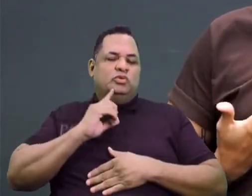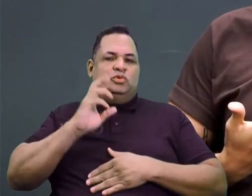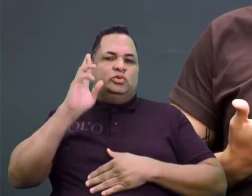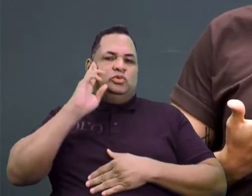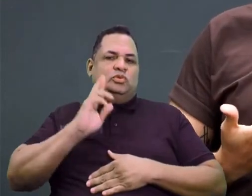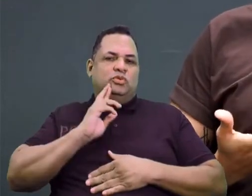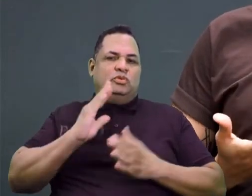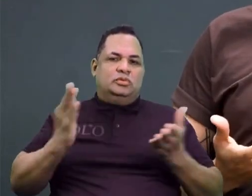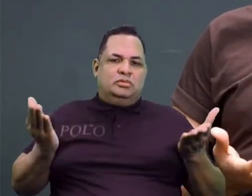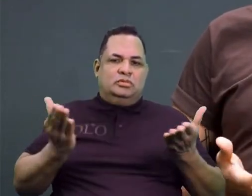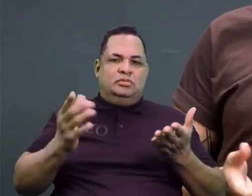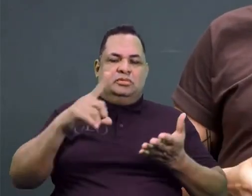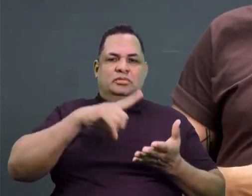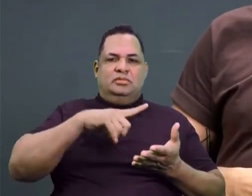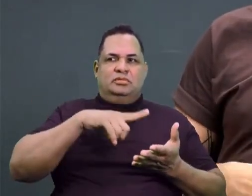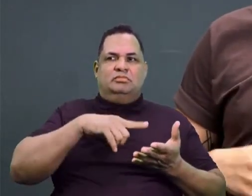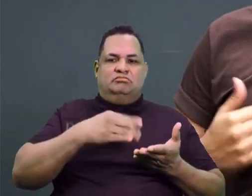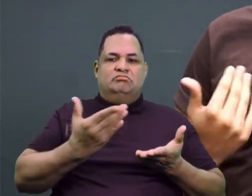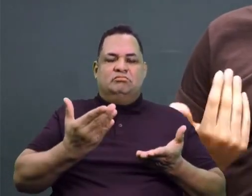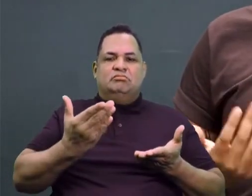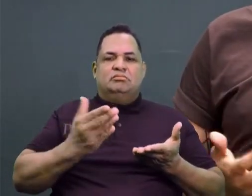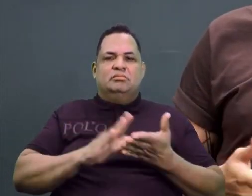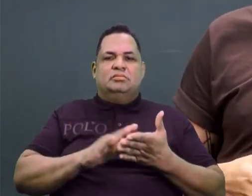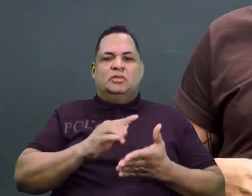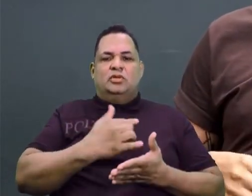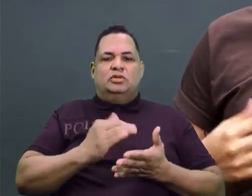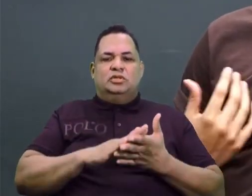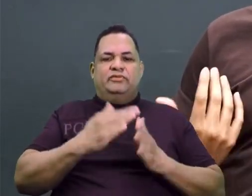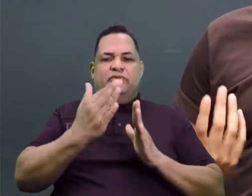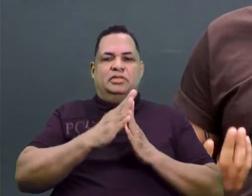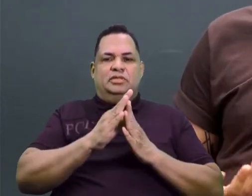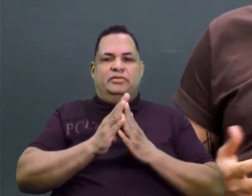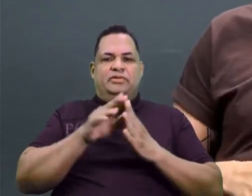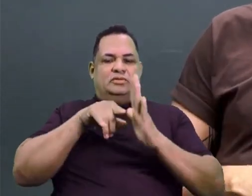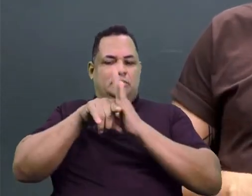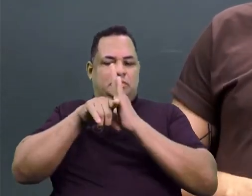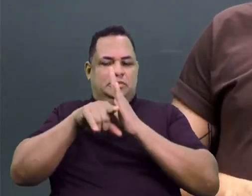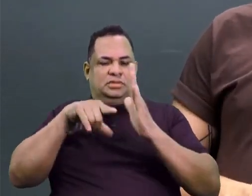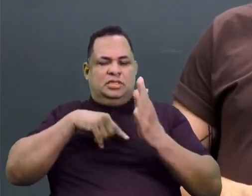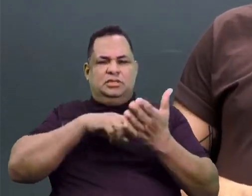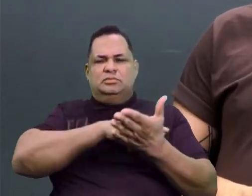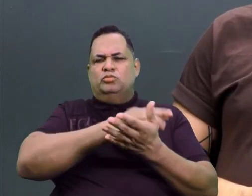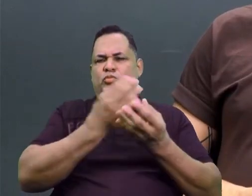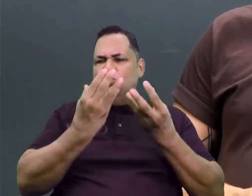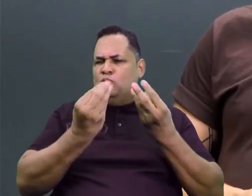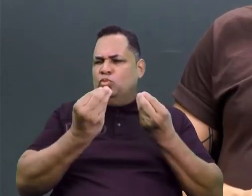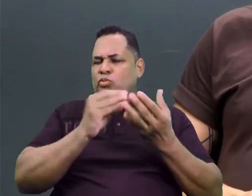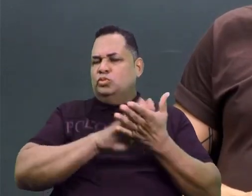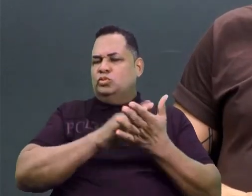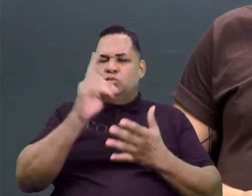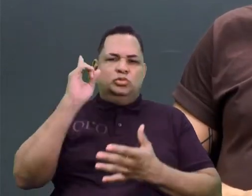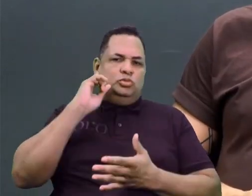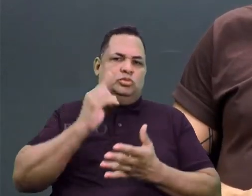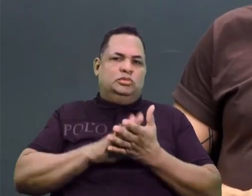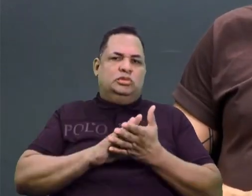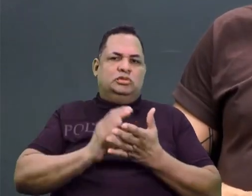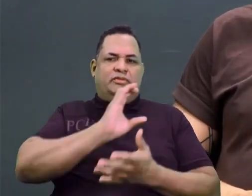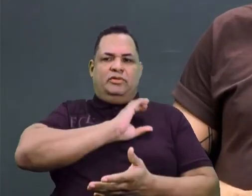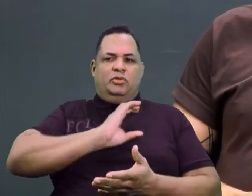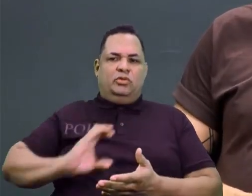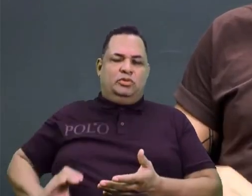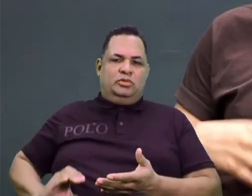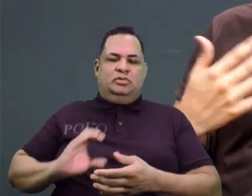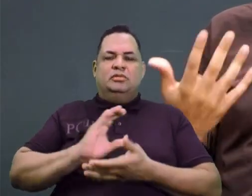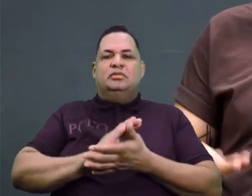sabemos que temos bastante surdos aqui, a gente já fez um levantamento e tem bastante surdos. A senhora foi coordenadora do CAIS na época, né? Uma